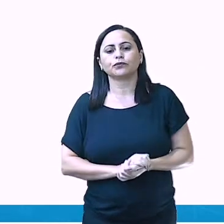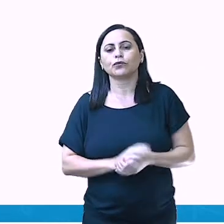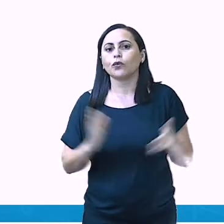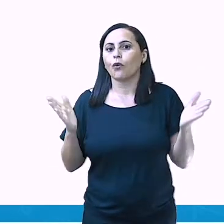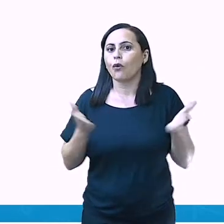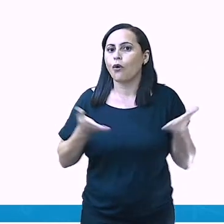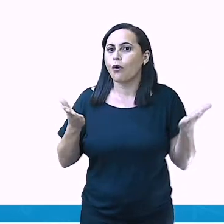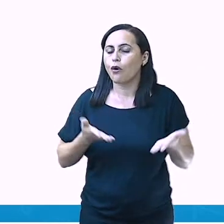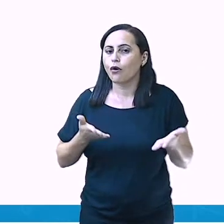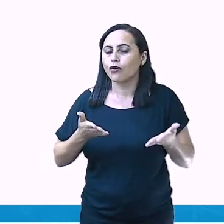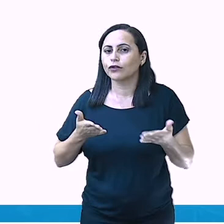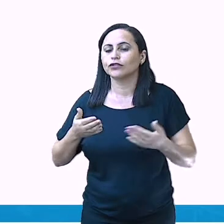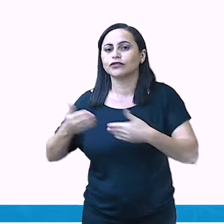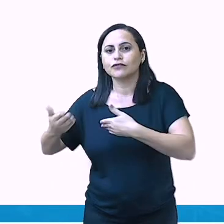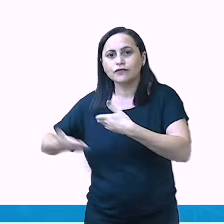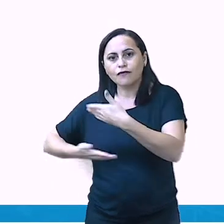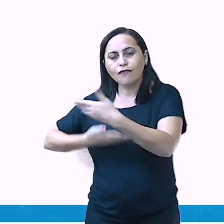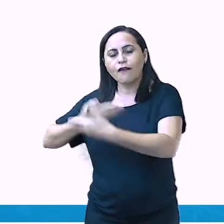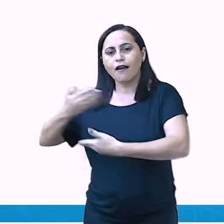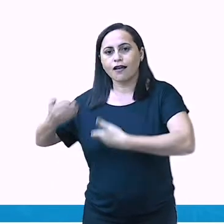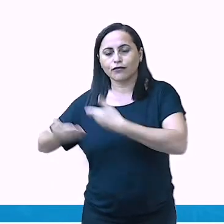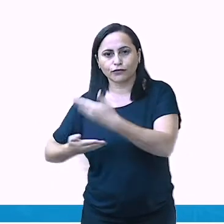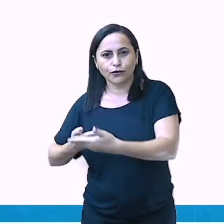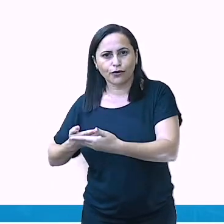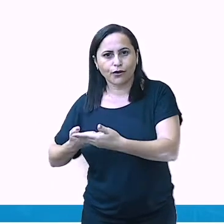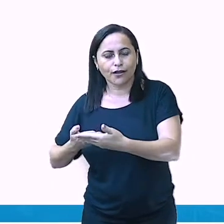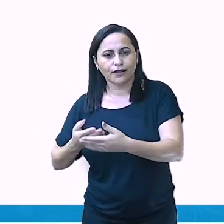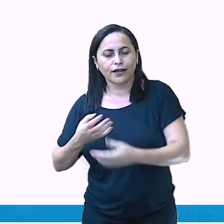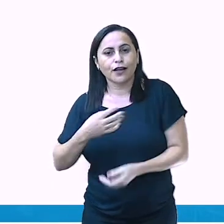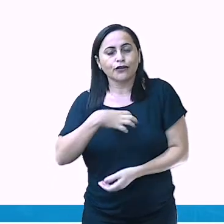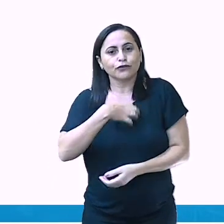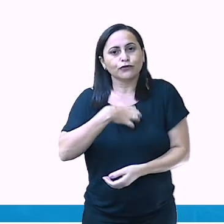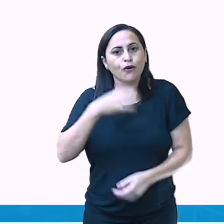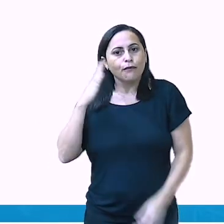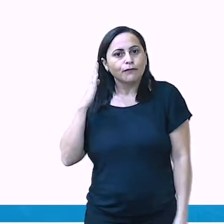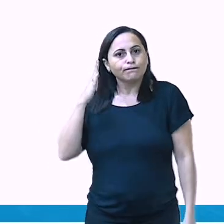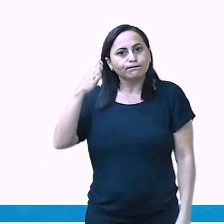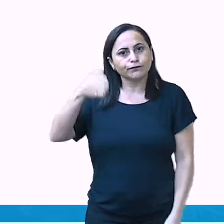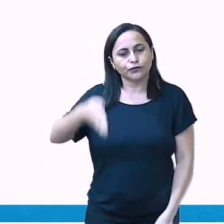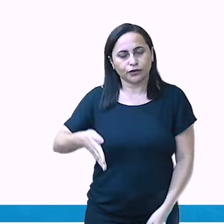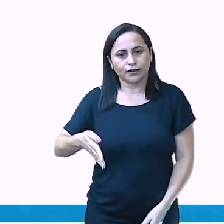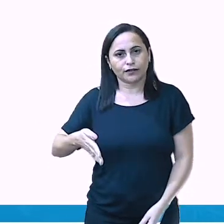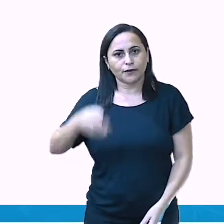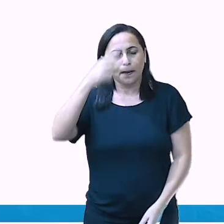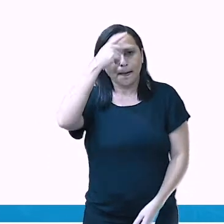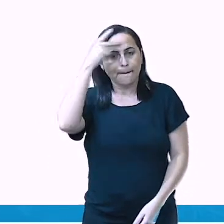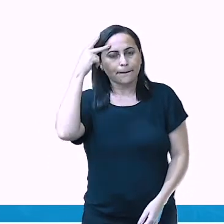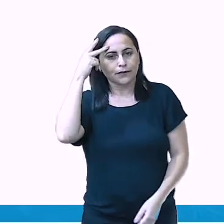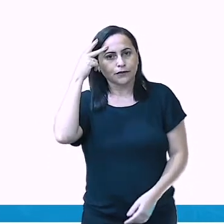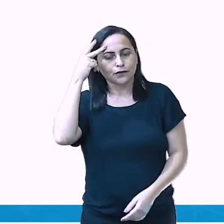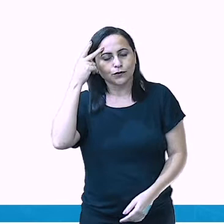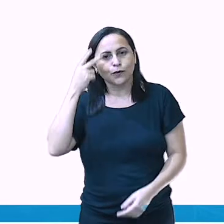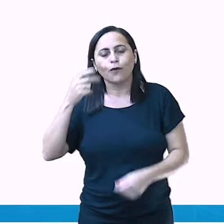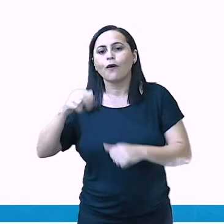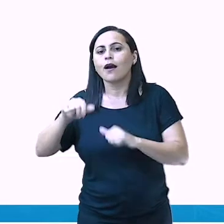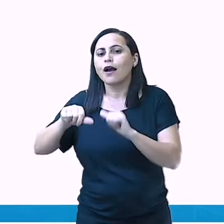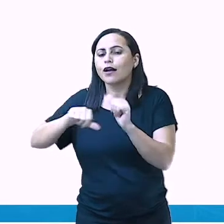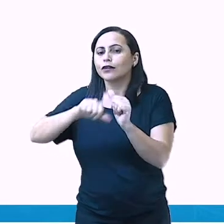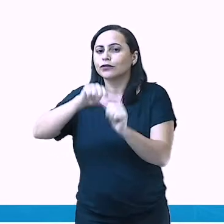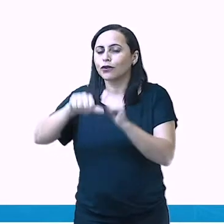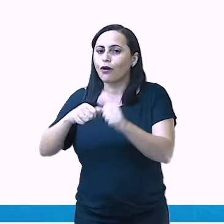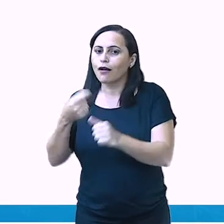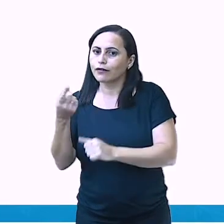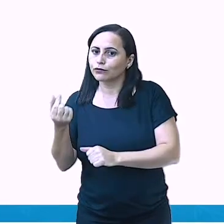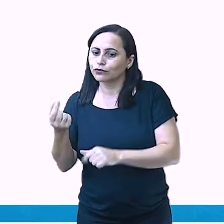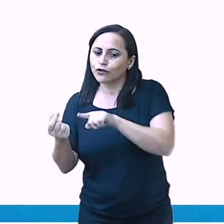forma indireta. Uma pessoa troca o dinheiro pelo produto que deseja. Na verdade, é uma troca que a gente faz